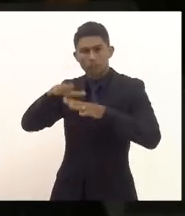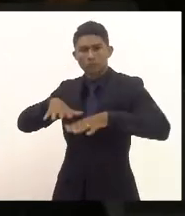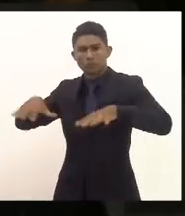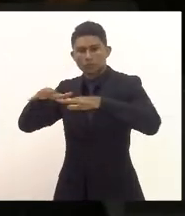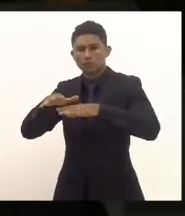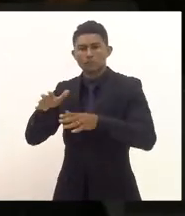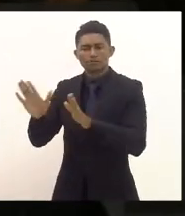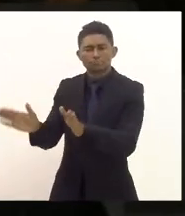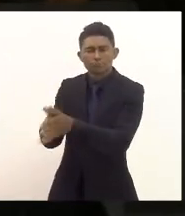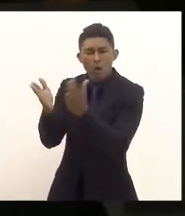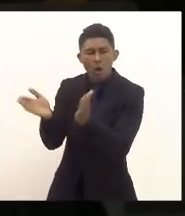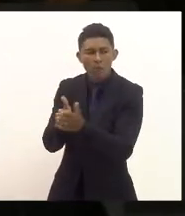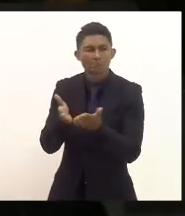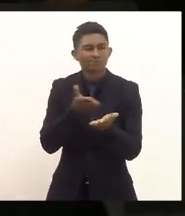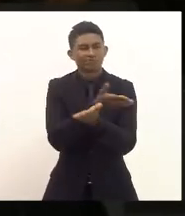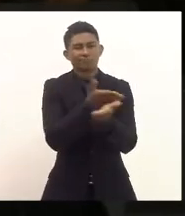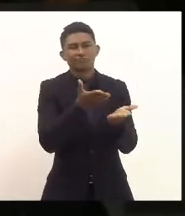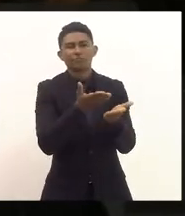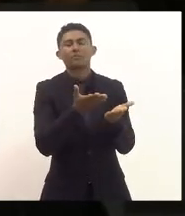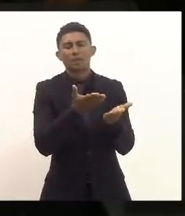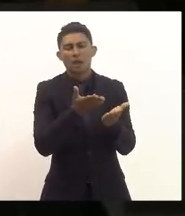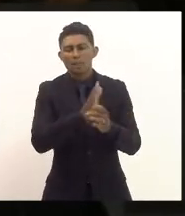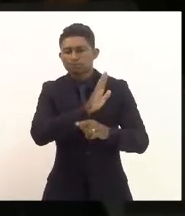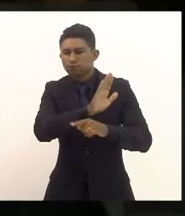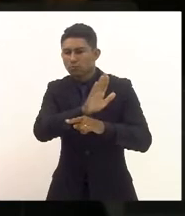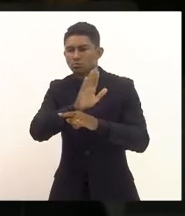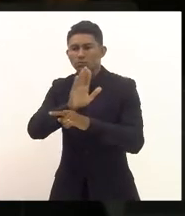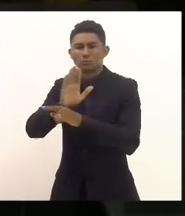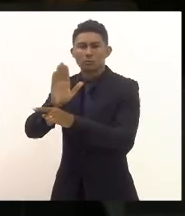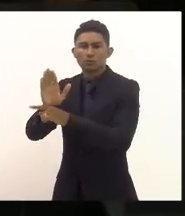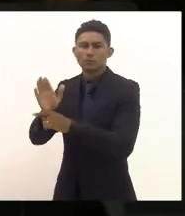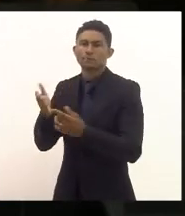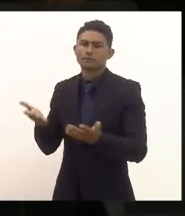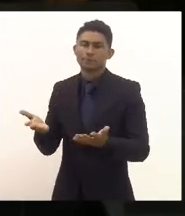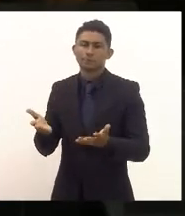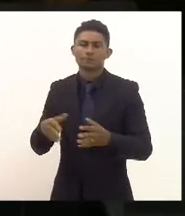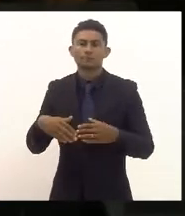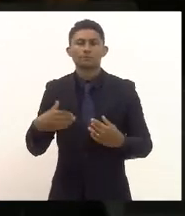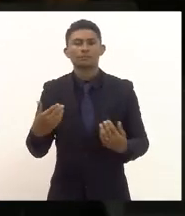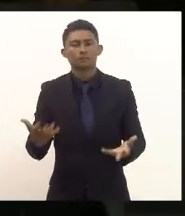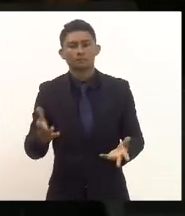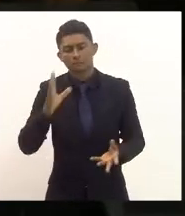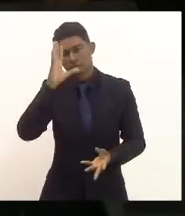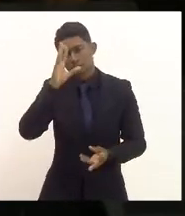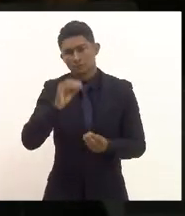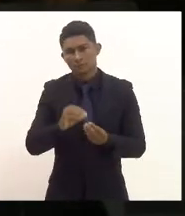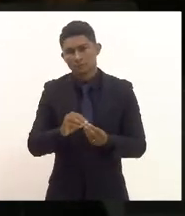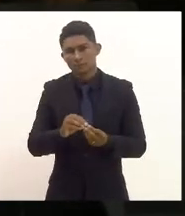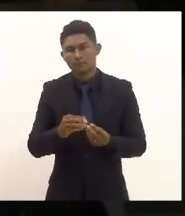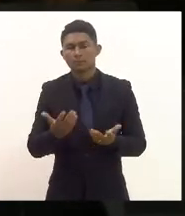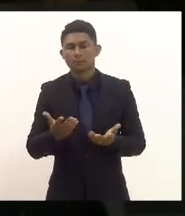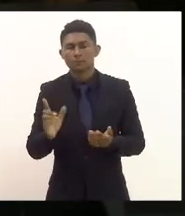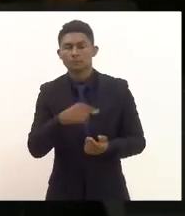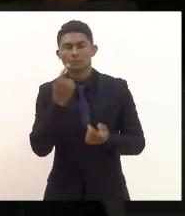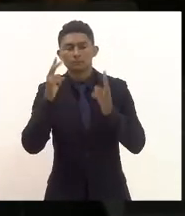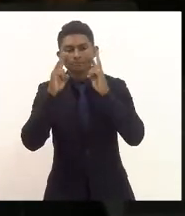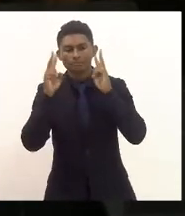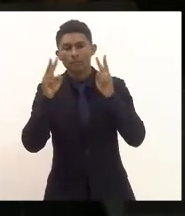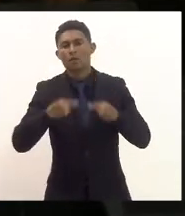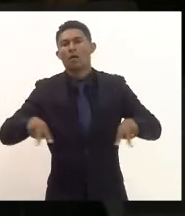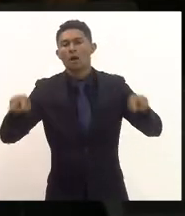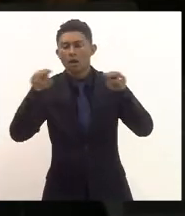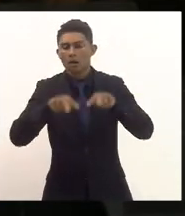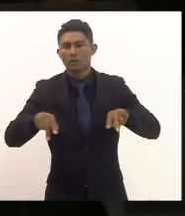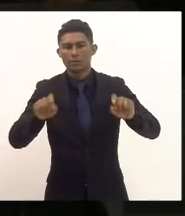necessitados por via de consequência o nosso olhar é de